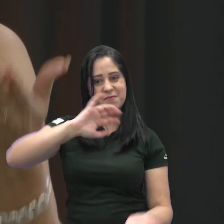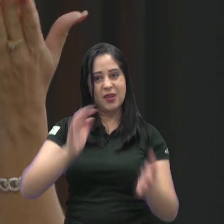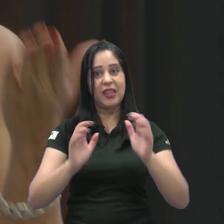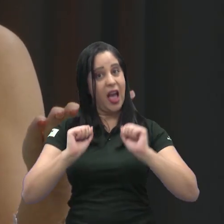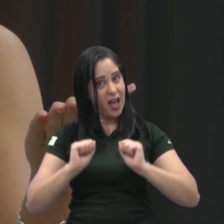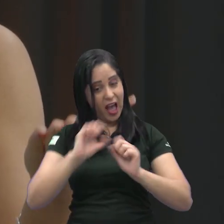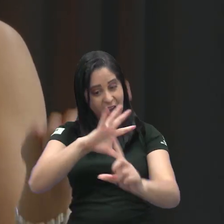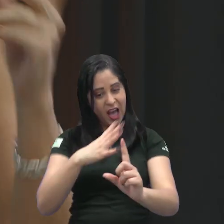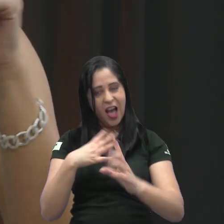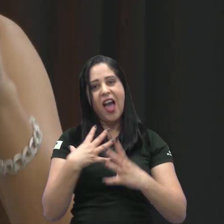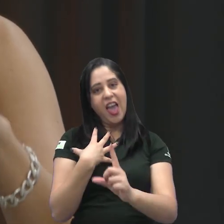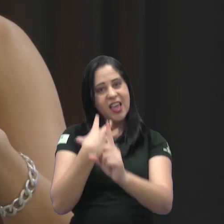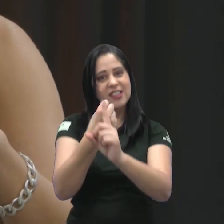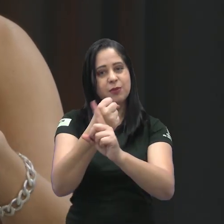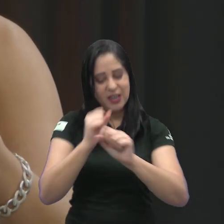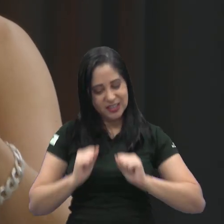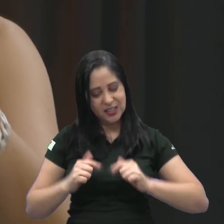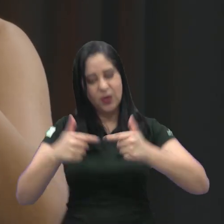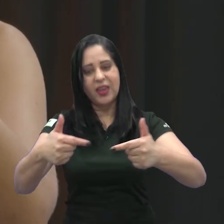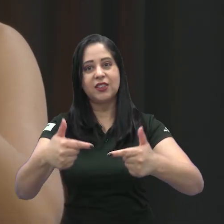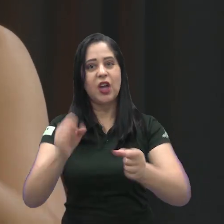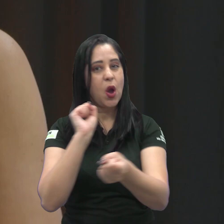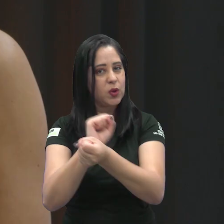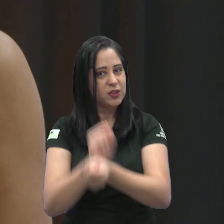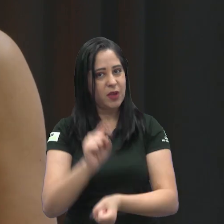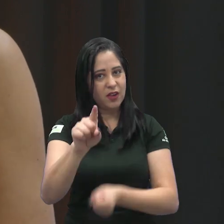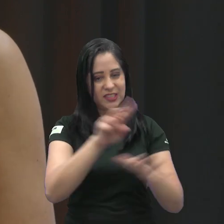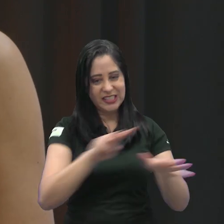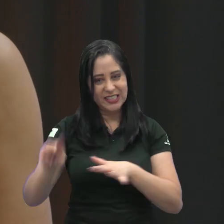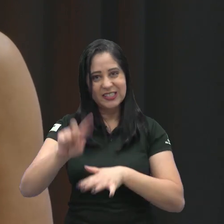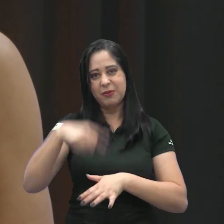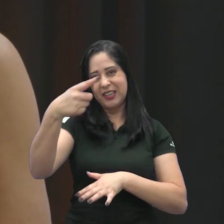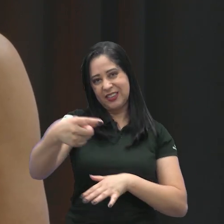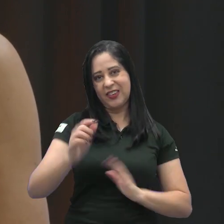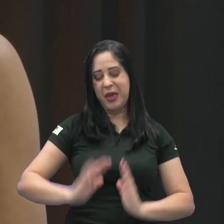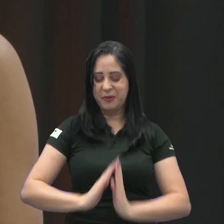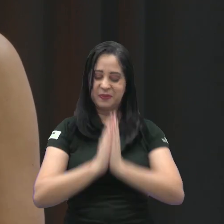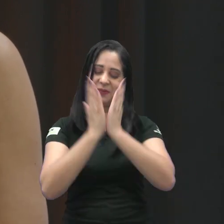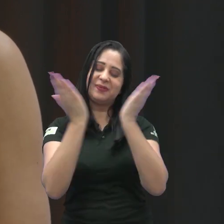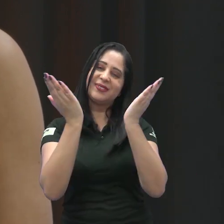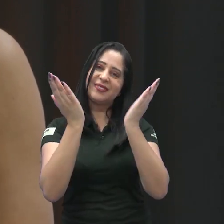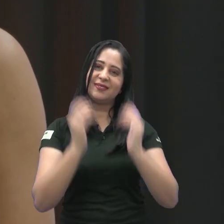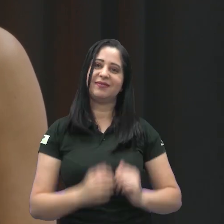em ação? Então te espero na próxima semana, no próximo programa Inspiração.